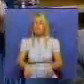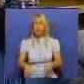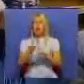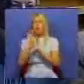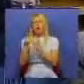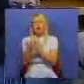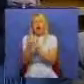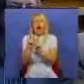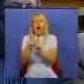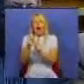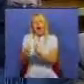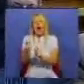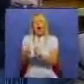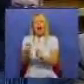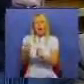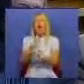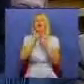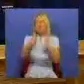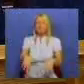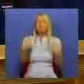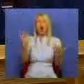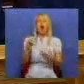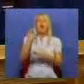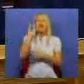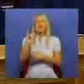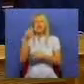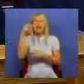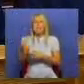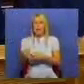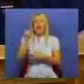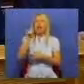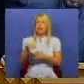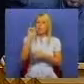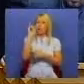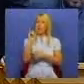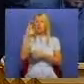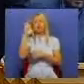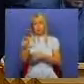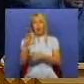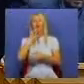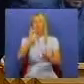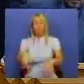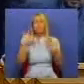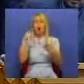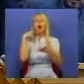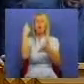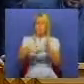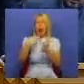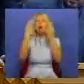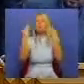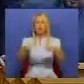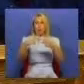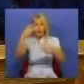impor portagens em itinerários principais e itinerários complementares, ou seja, portagens fora das autostradas.